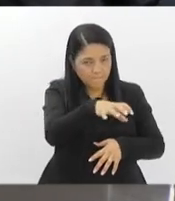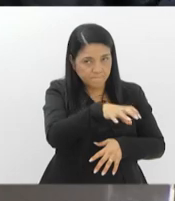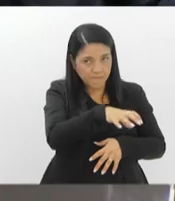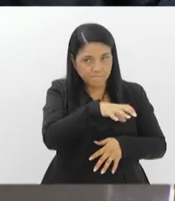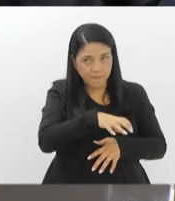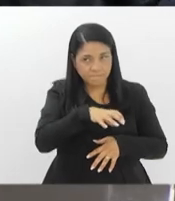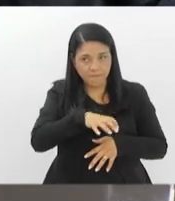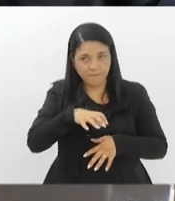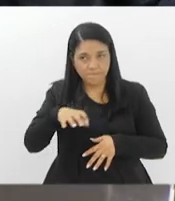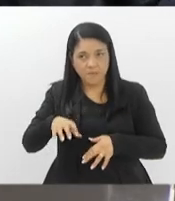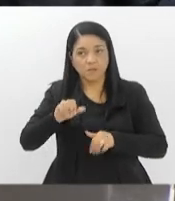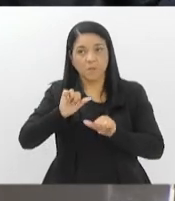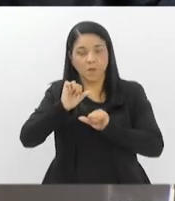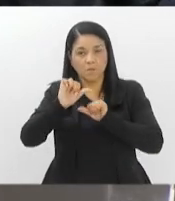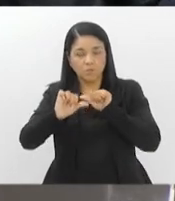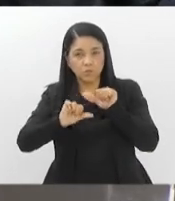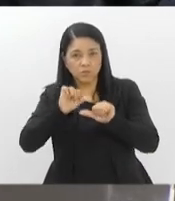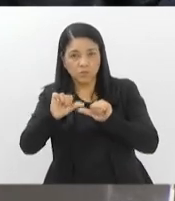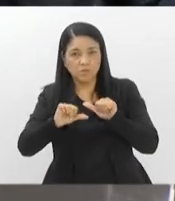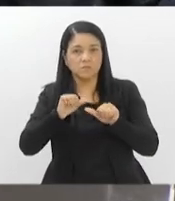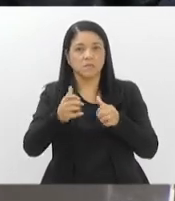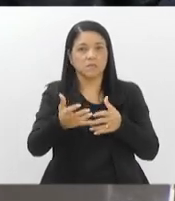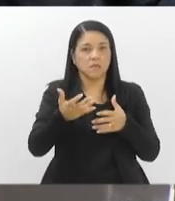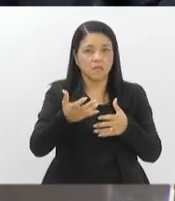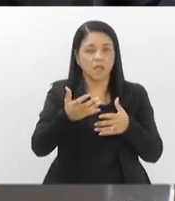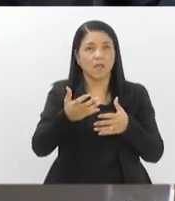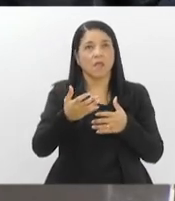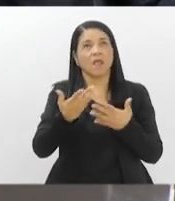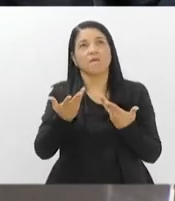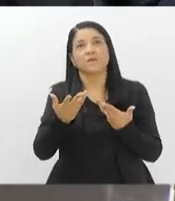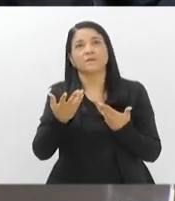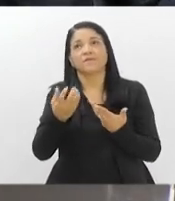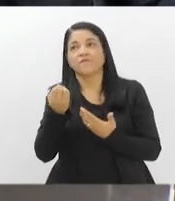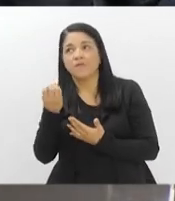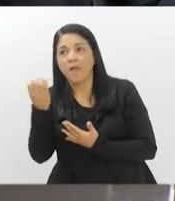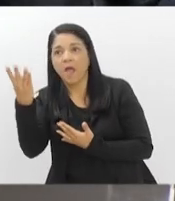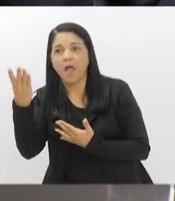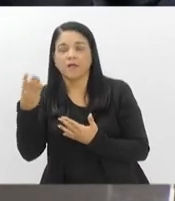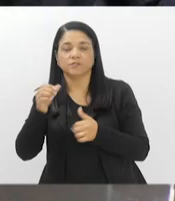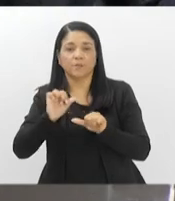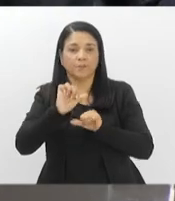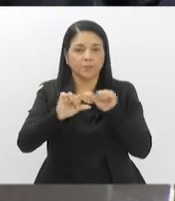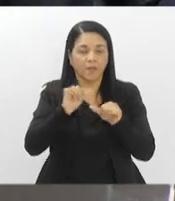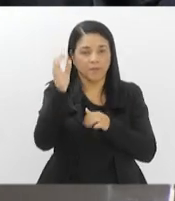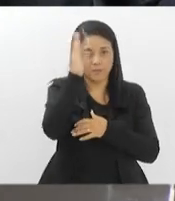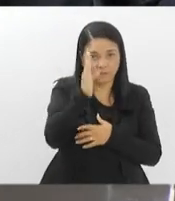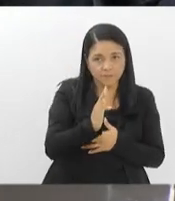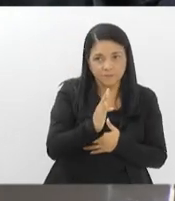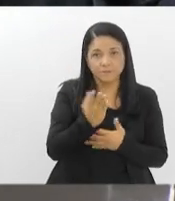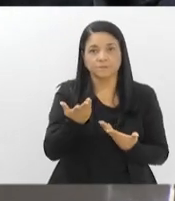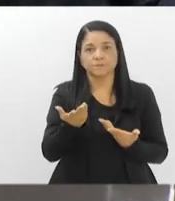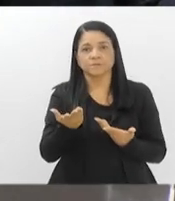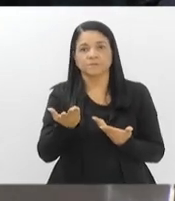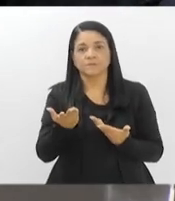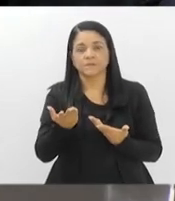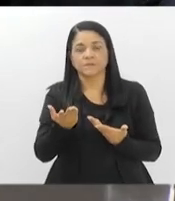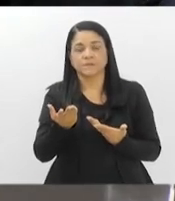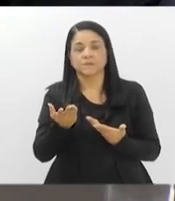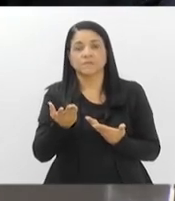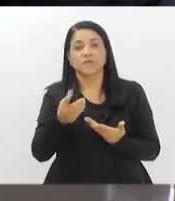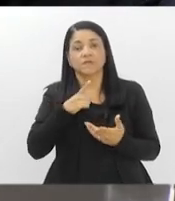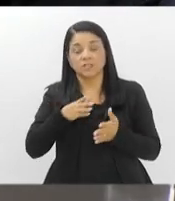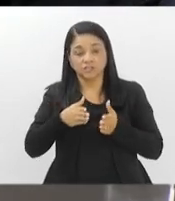Inclusive tem uma mudança que muita gente quer que viaja muito aí mudar para regional para Nacional então tem